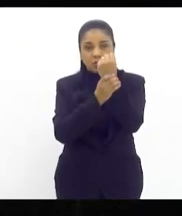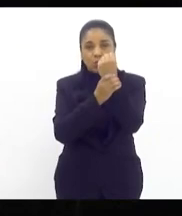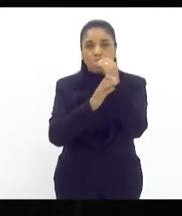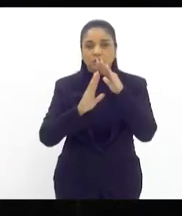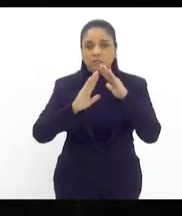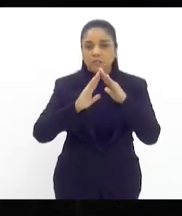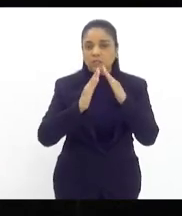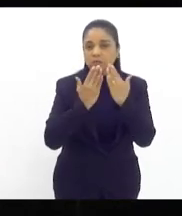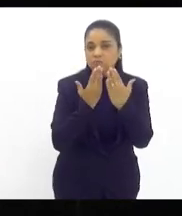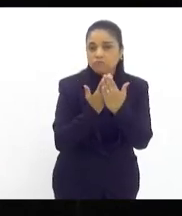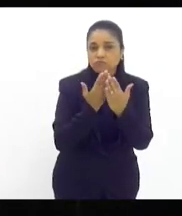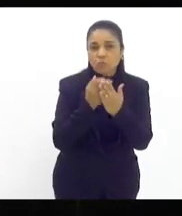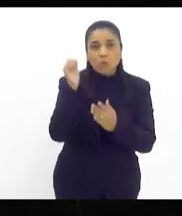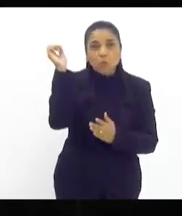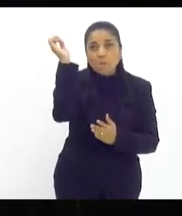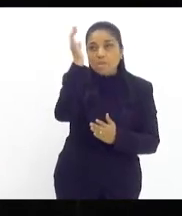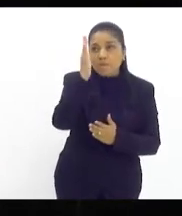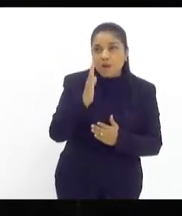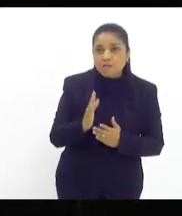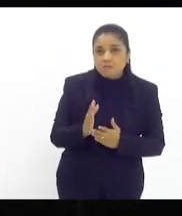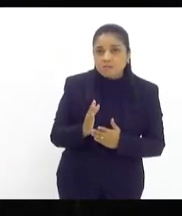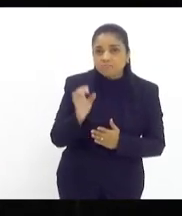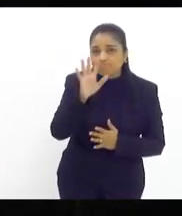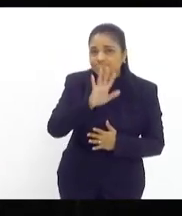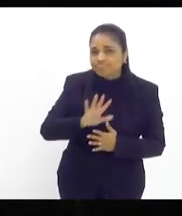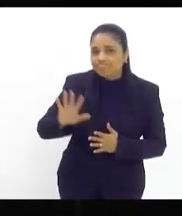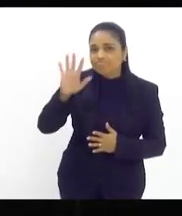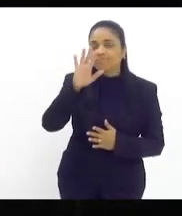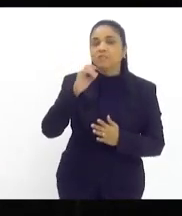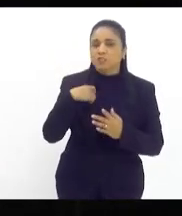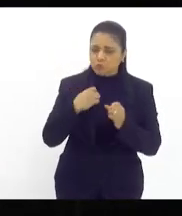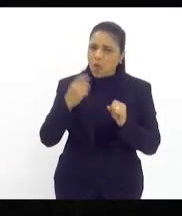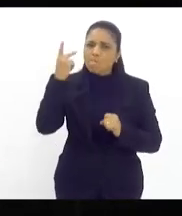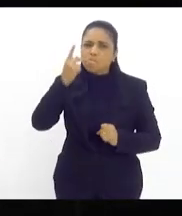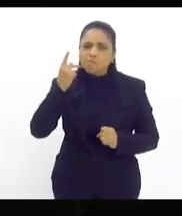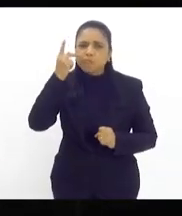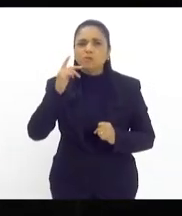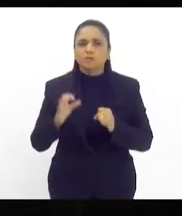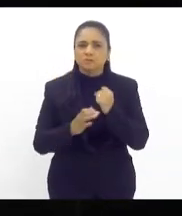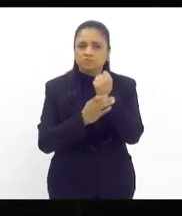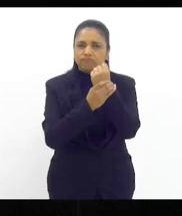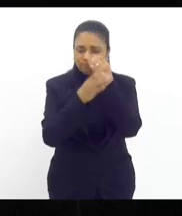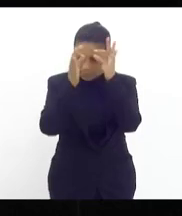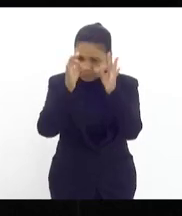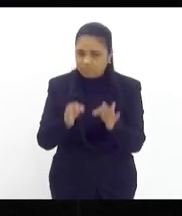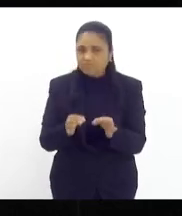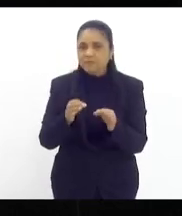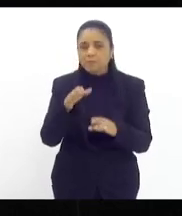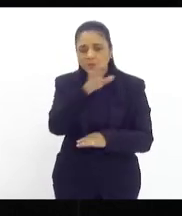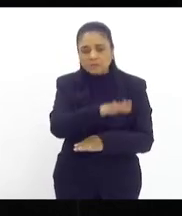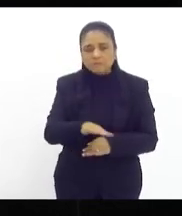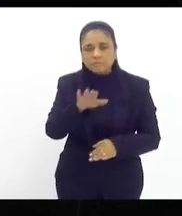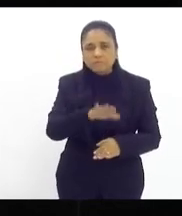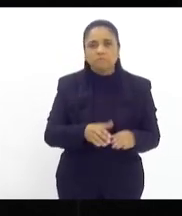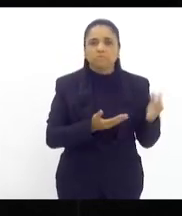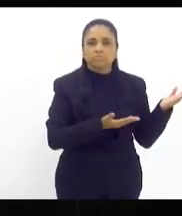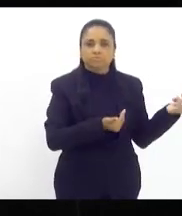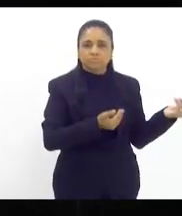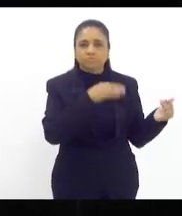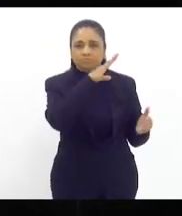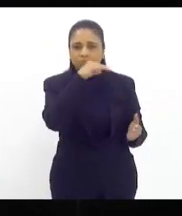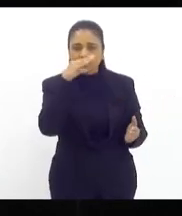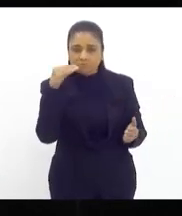escolas no Brasil inteiro isso é política de segurança eficiente para as nossas crianças e para os nossos